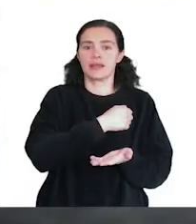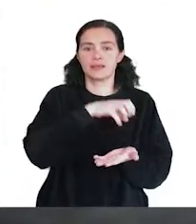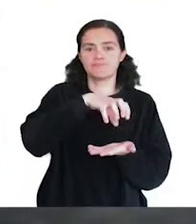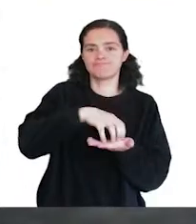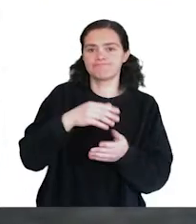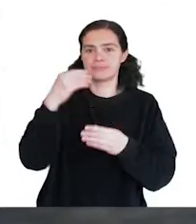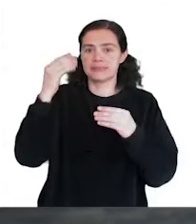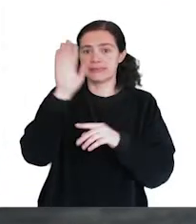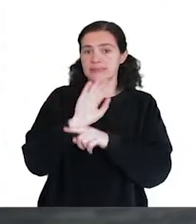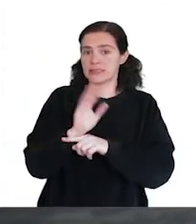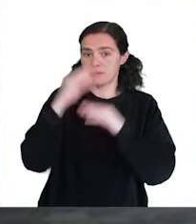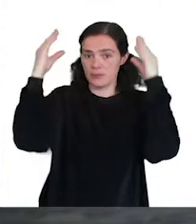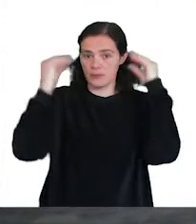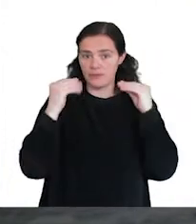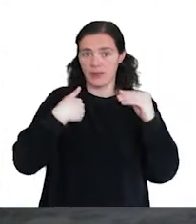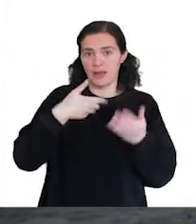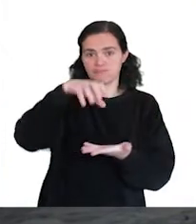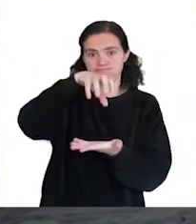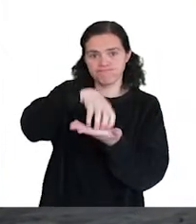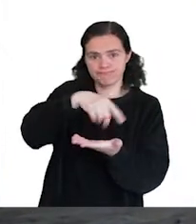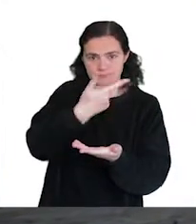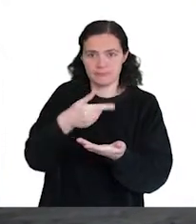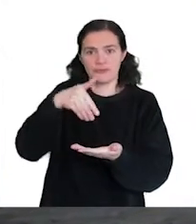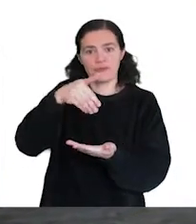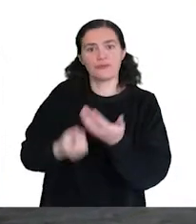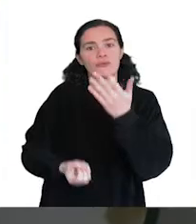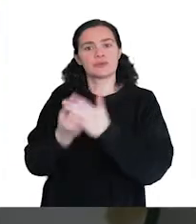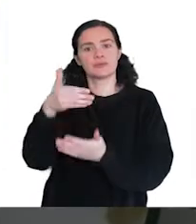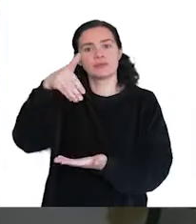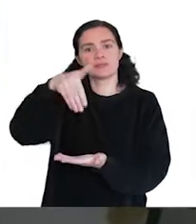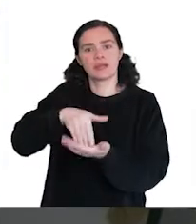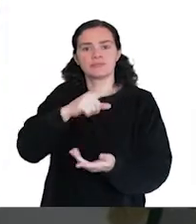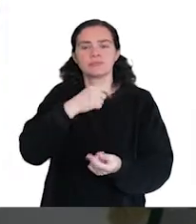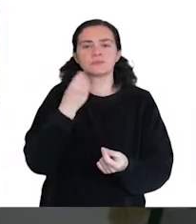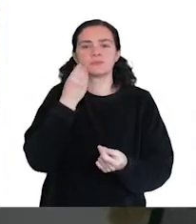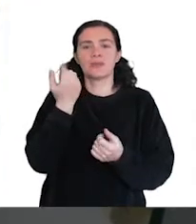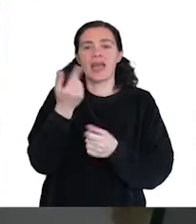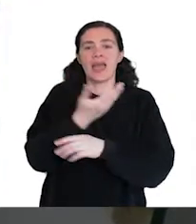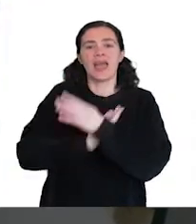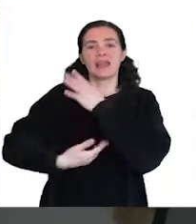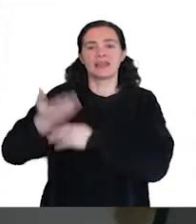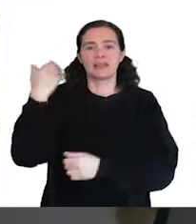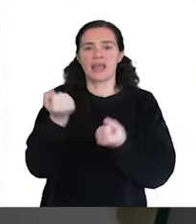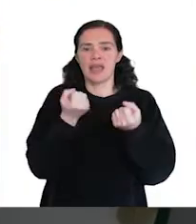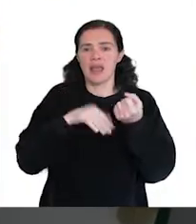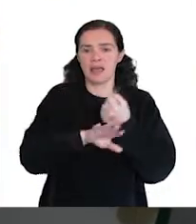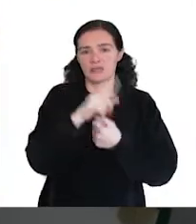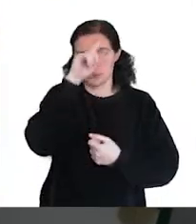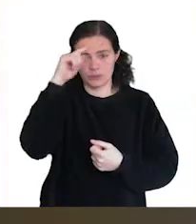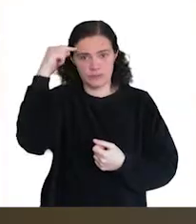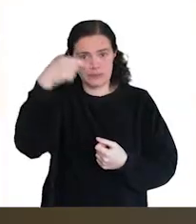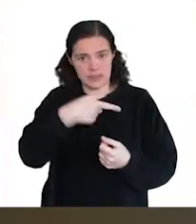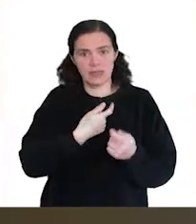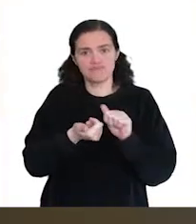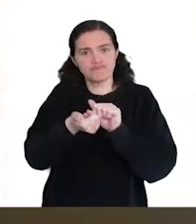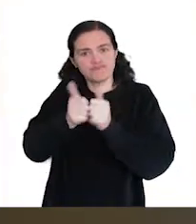A Casa do Cinema Manuel de Oliveira, instalada na Fundação de Serralves, resulta da reabilitação do espaço da antiga garagem do Conde de Vizela, que